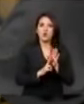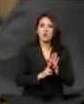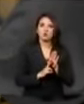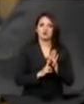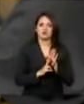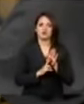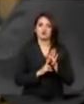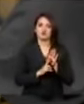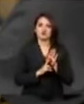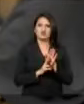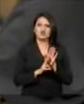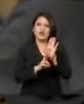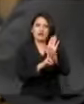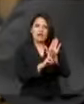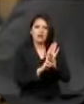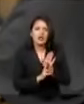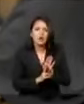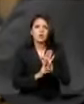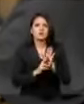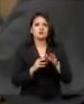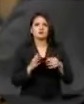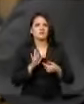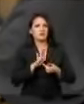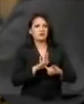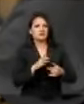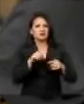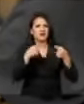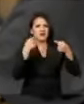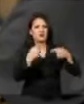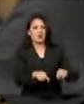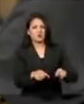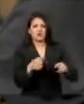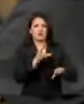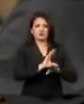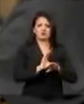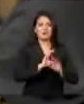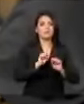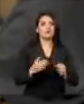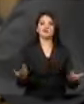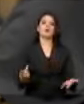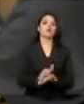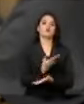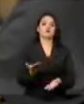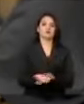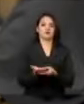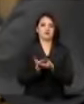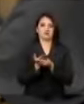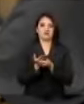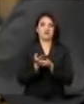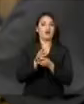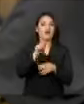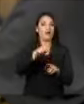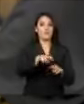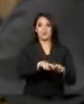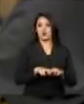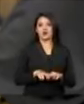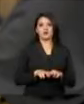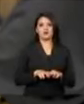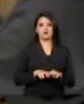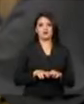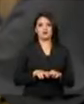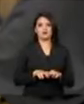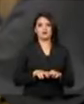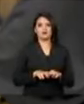as ilegalidades e as ofensas à Constituição que podem ter ocorrido durante o processo. Essa é a razão. Esta é a